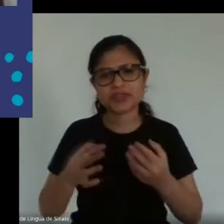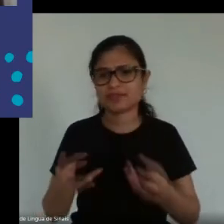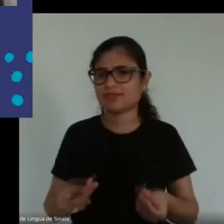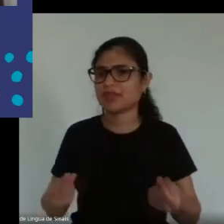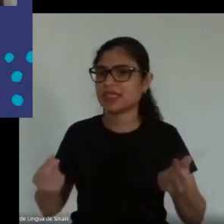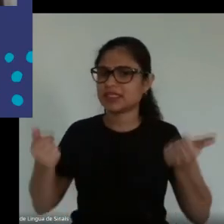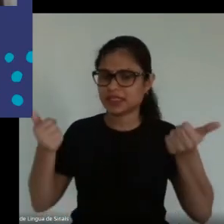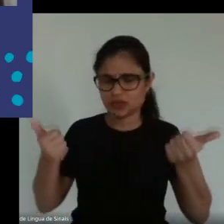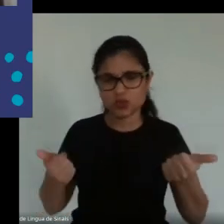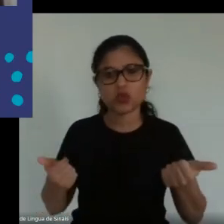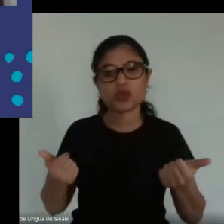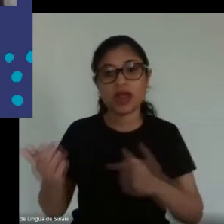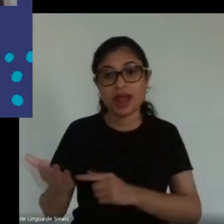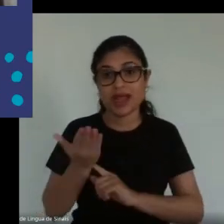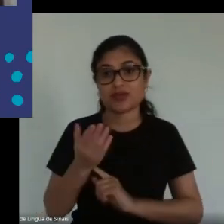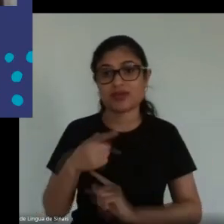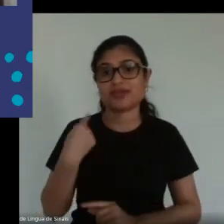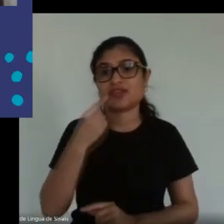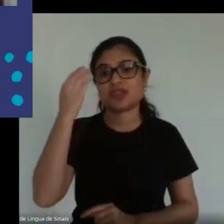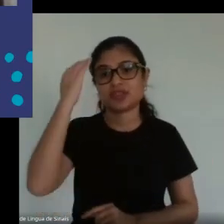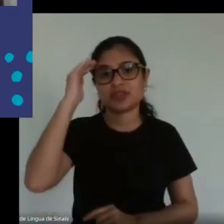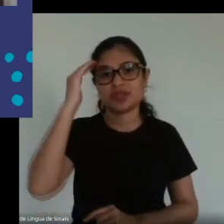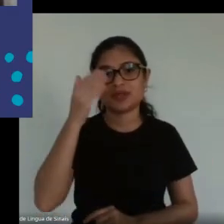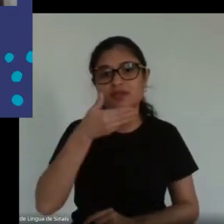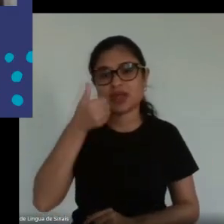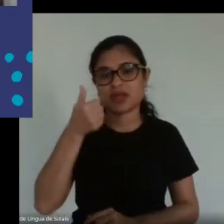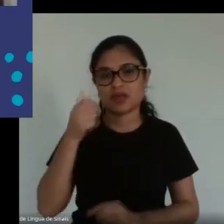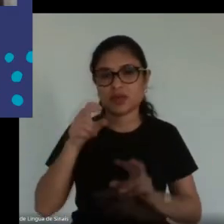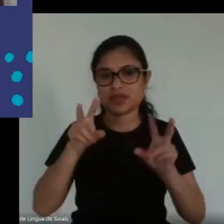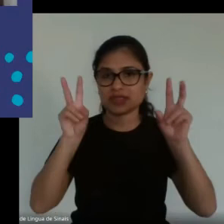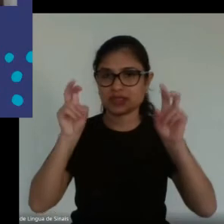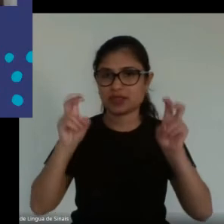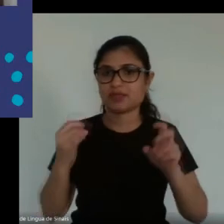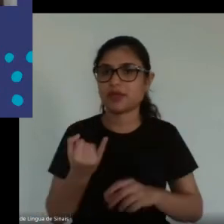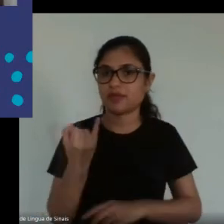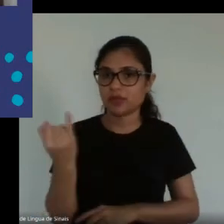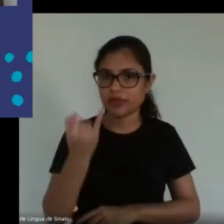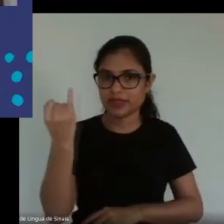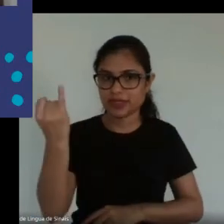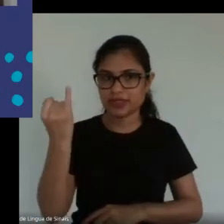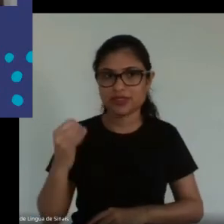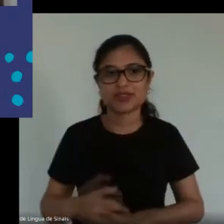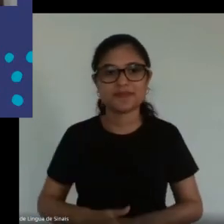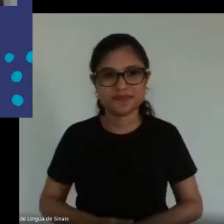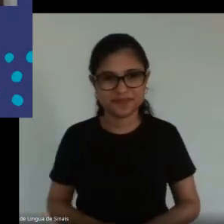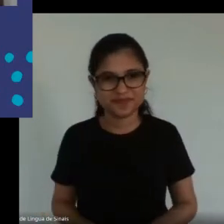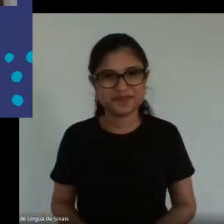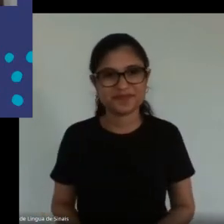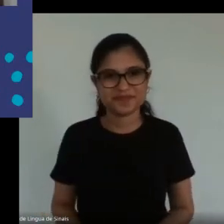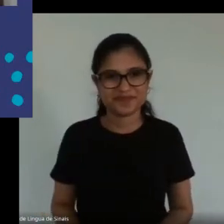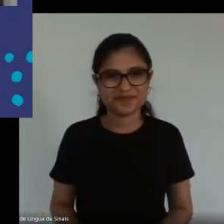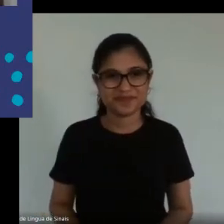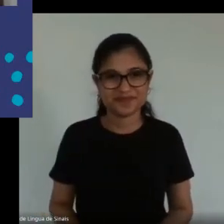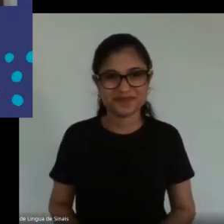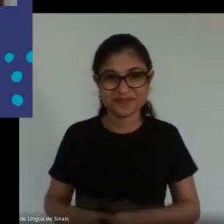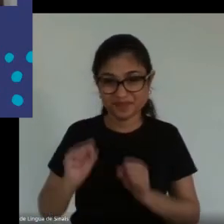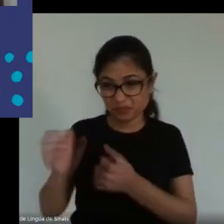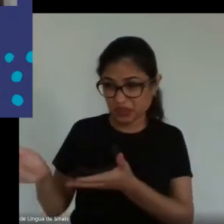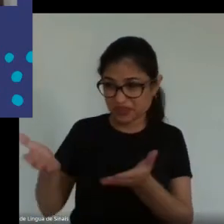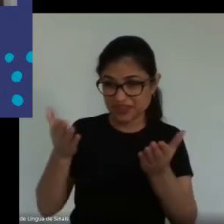ajudaram a gente a entender um pouco mais sobre esse tema que é tão importante, né? Sim, sim. Eu queria... Pode